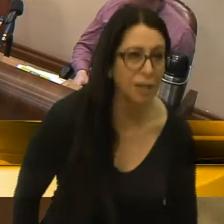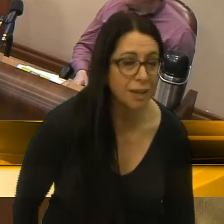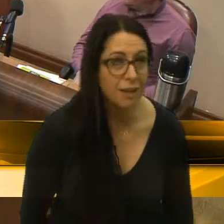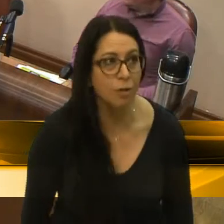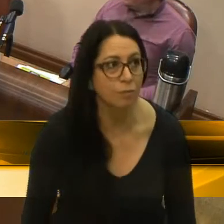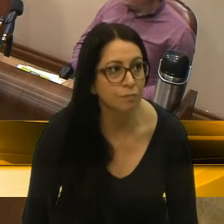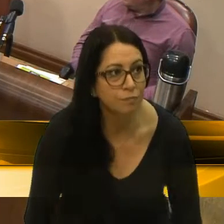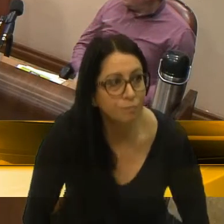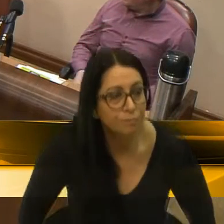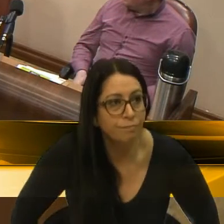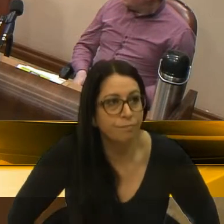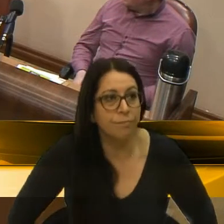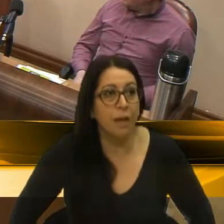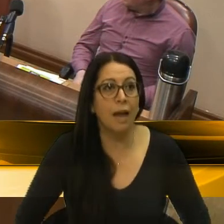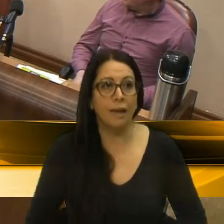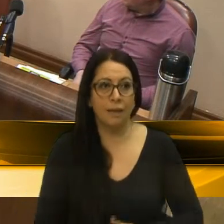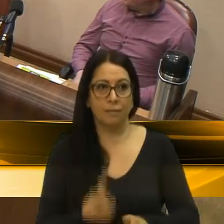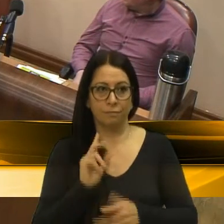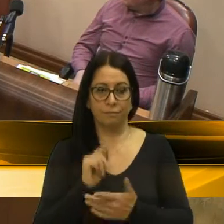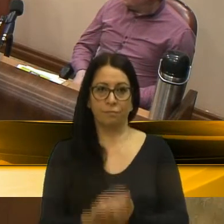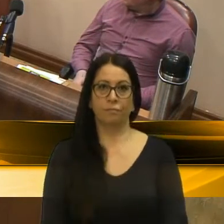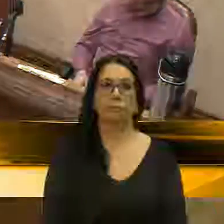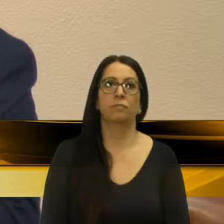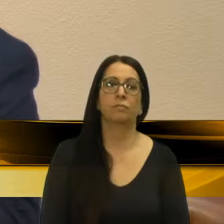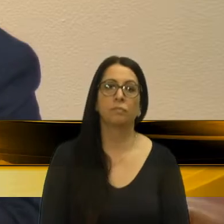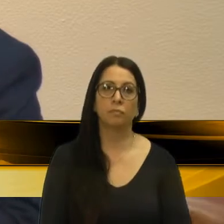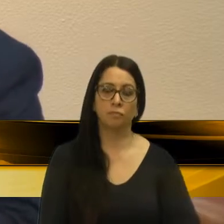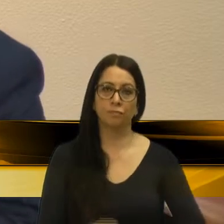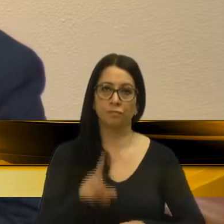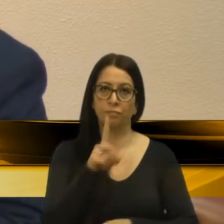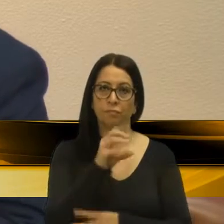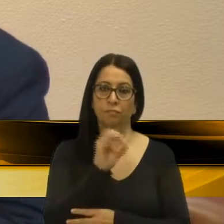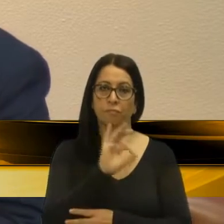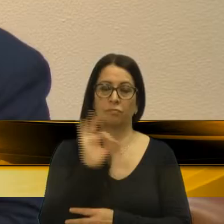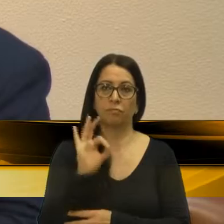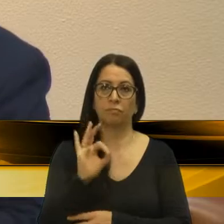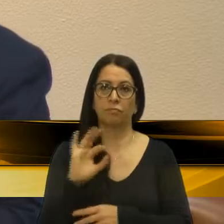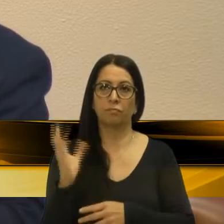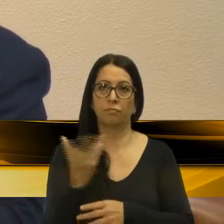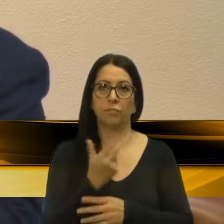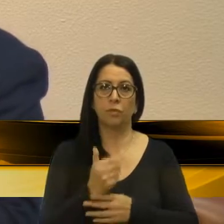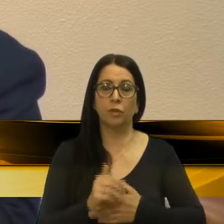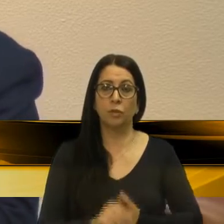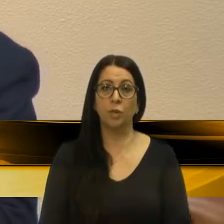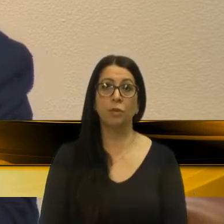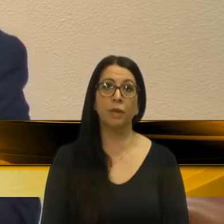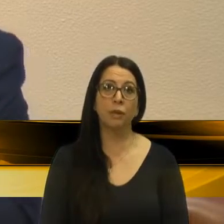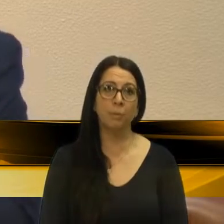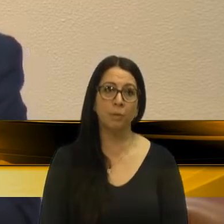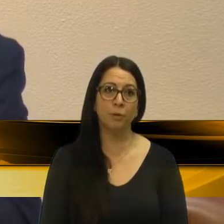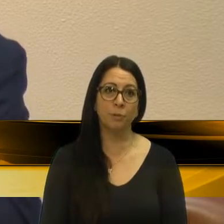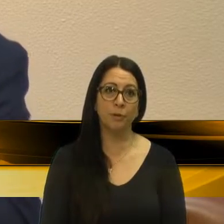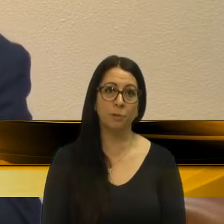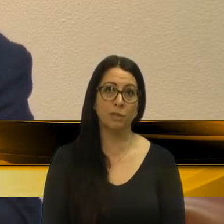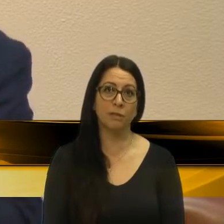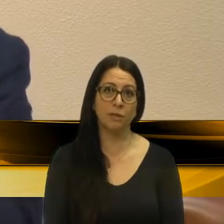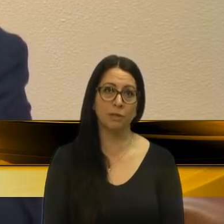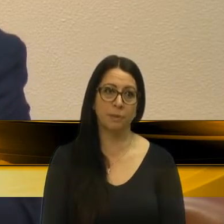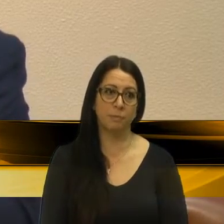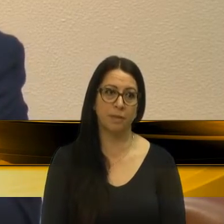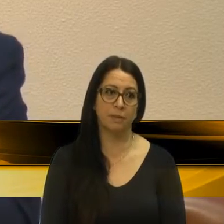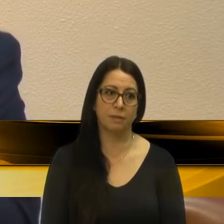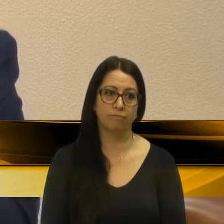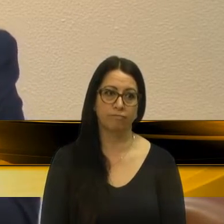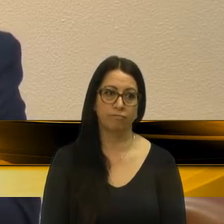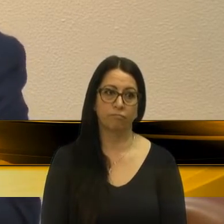PSB. Já há aqui na Câmara de Vereadores 100% de cobertura dos atos públicos, quer dizer, essa sessão plenária, por exemplo, em que as